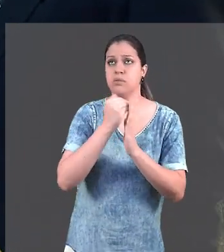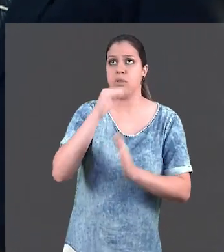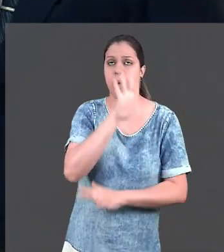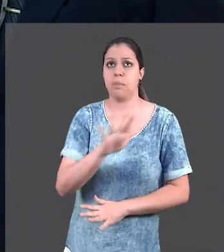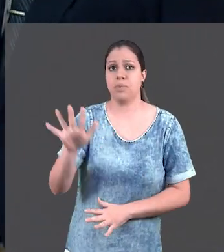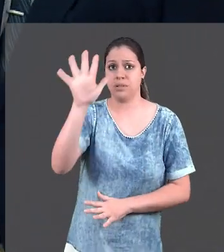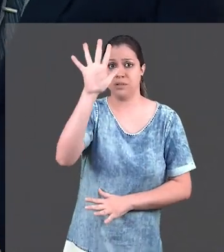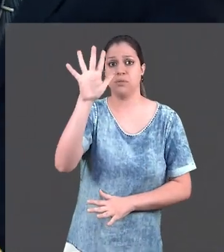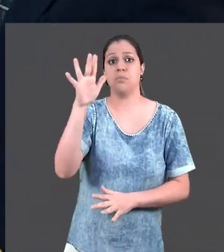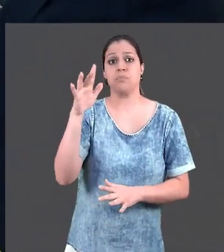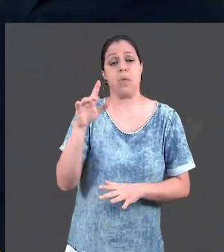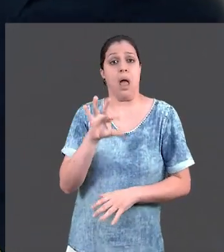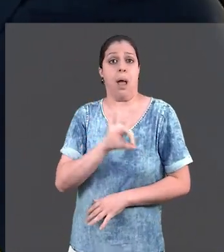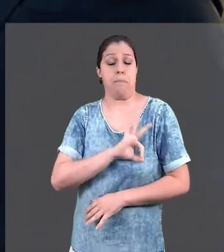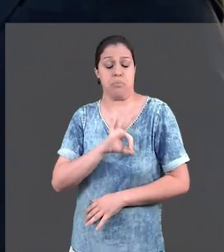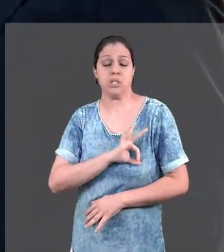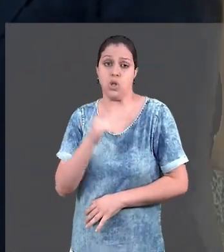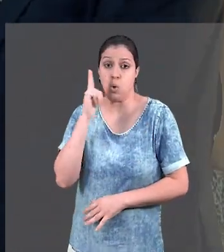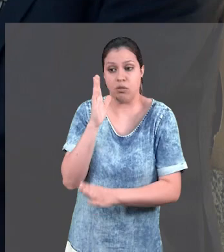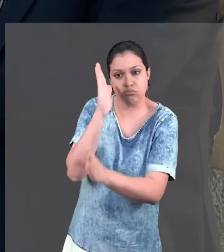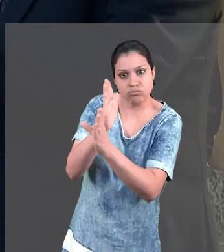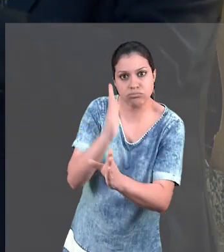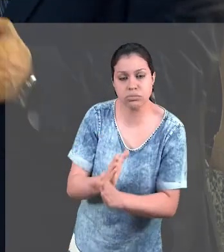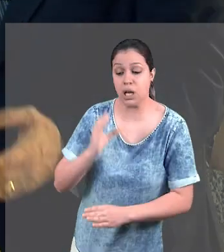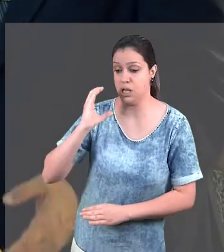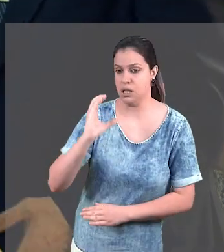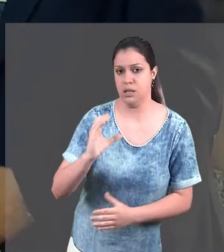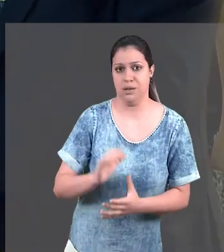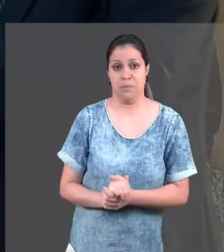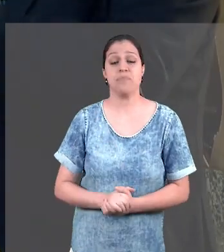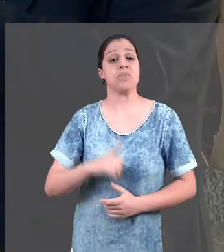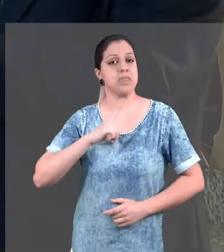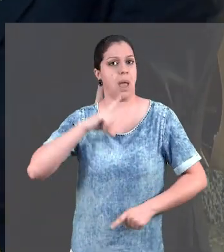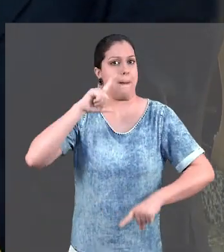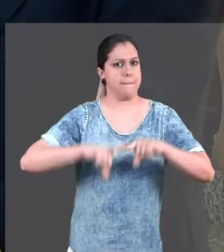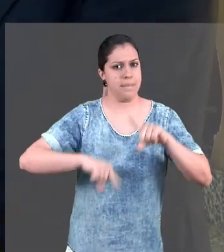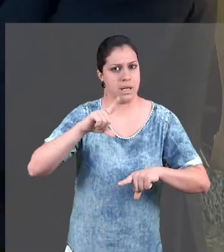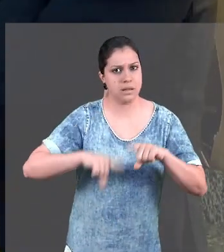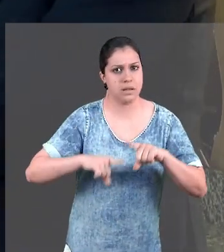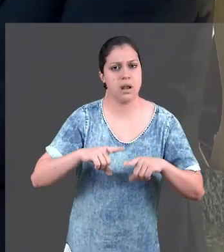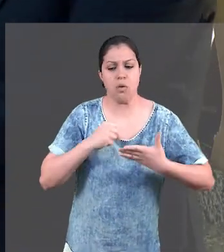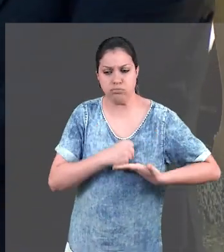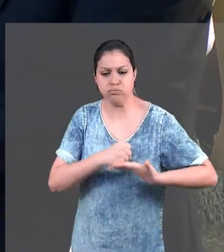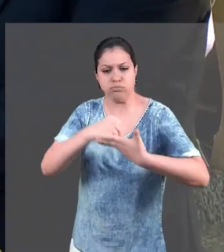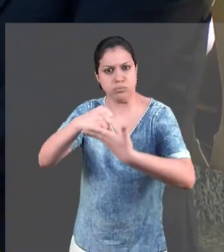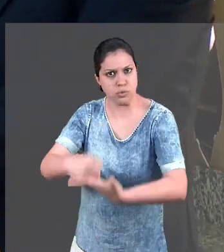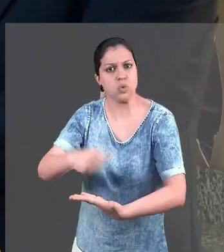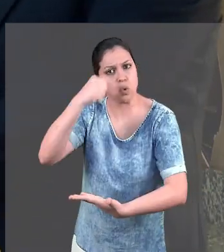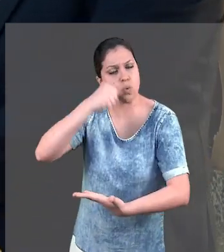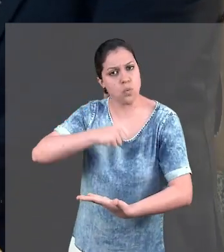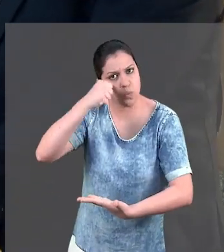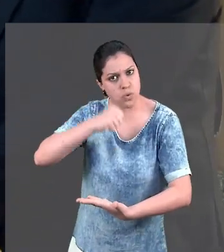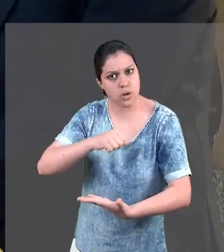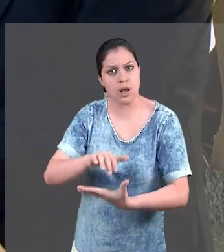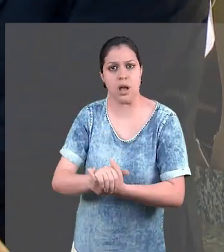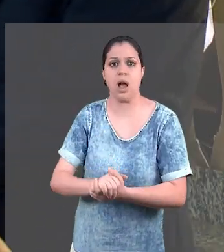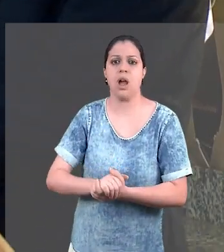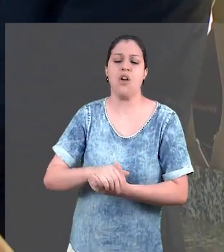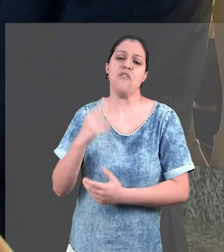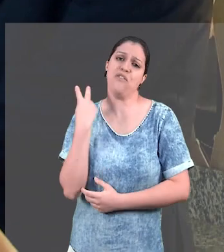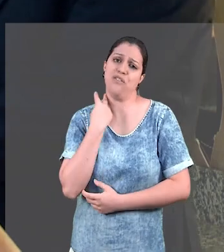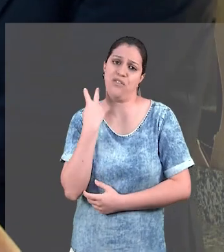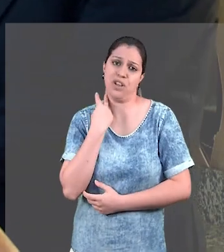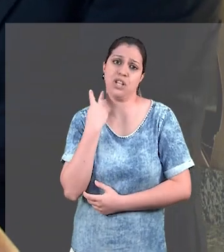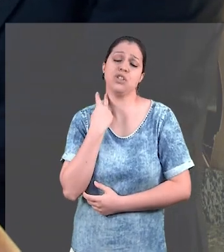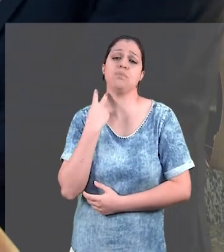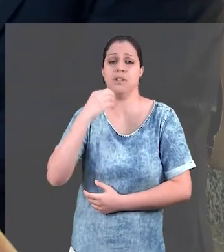de elucidação de crimes pela Polícia Civil. Nós temos equipamentos que acolhem com dignidade a mulher vítima de violência, o que